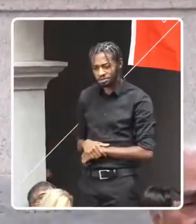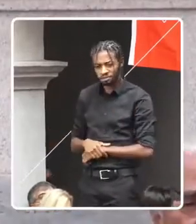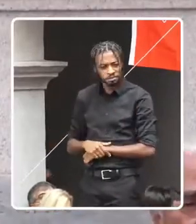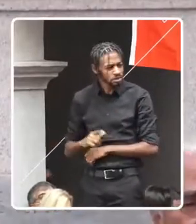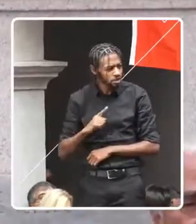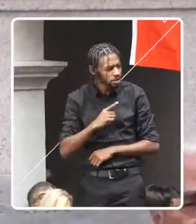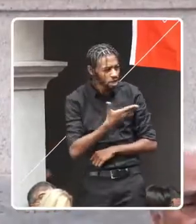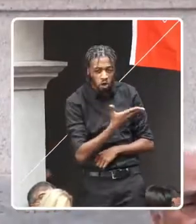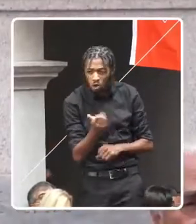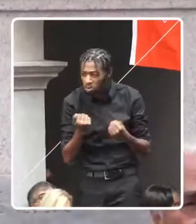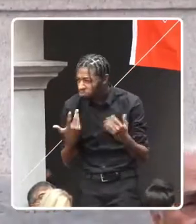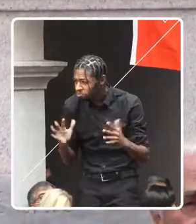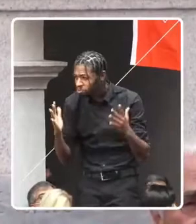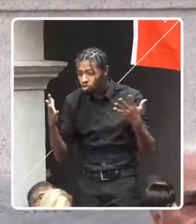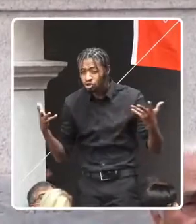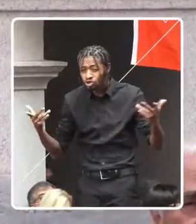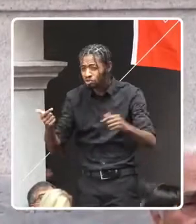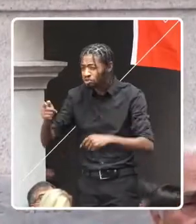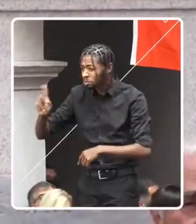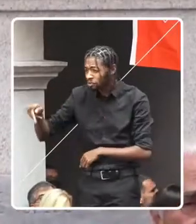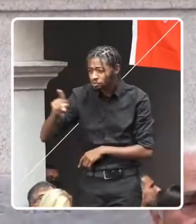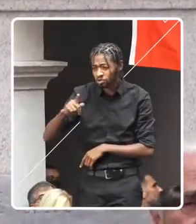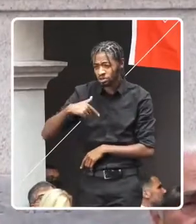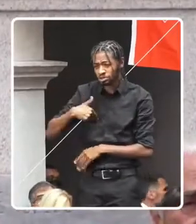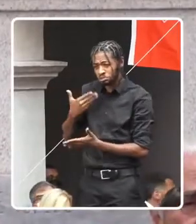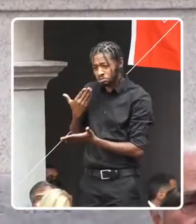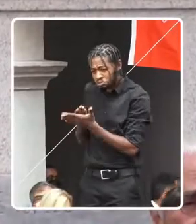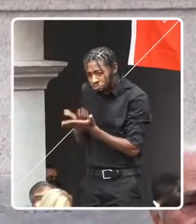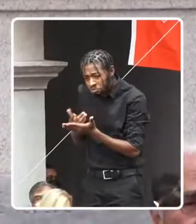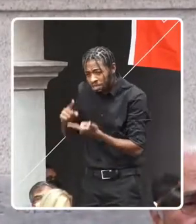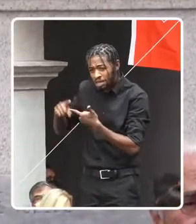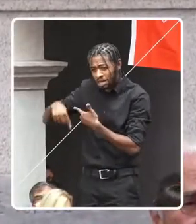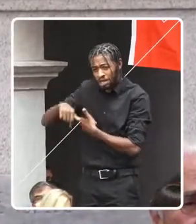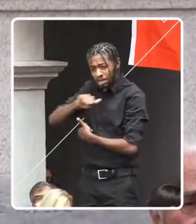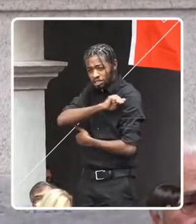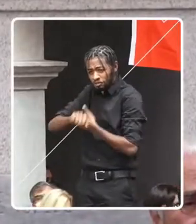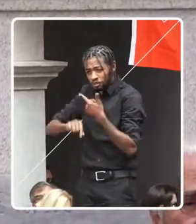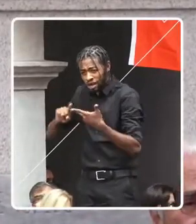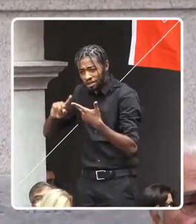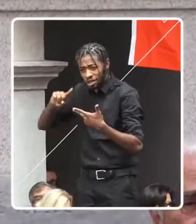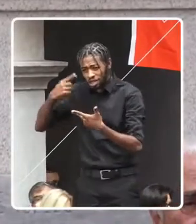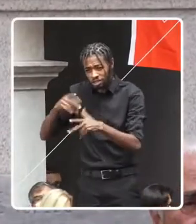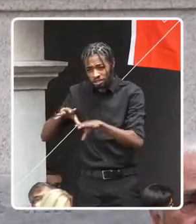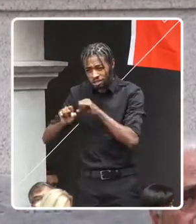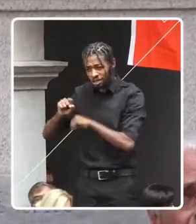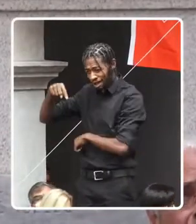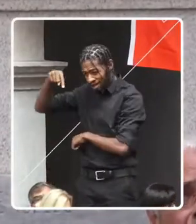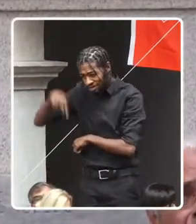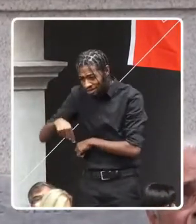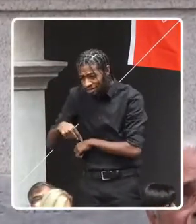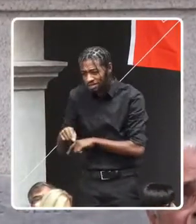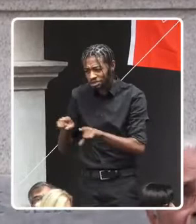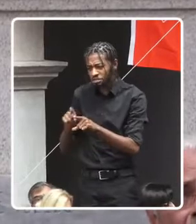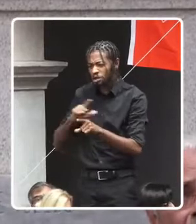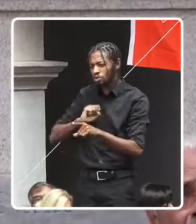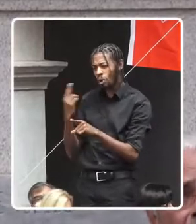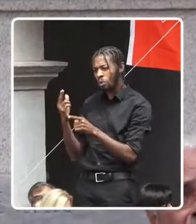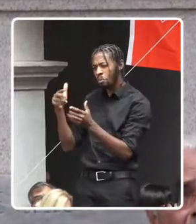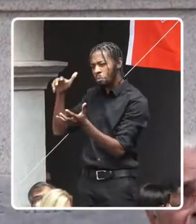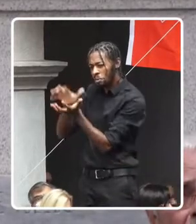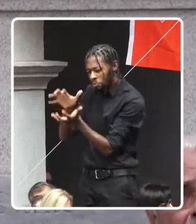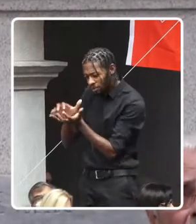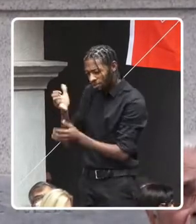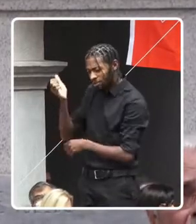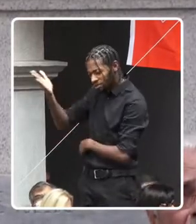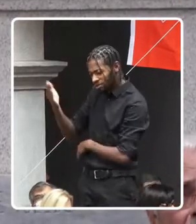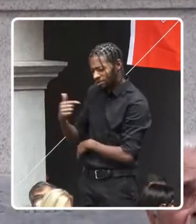Eu saúdo a todos os professores, estudantes, advogados formados em Pernambuco, pela